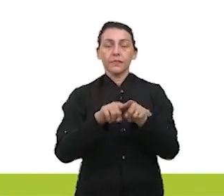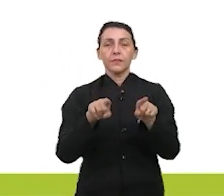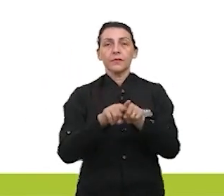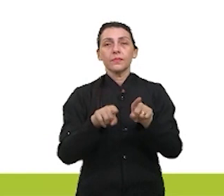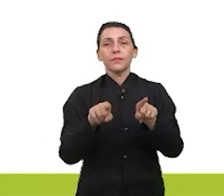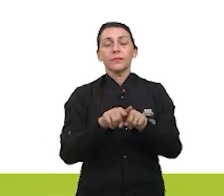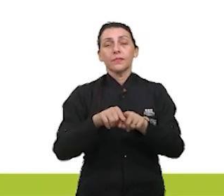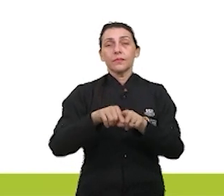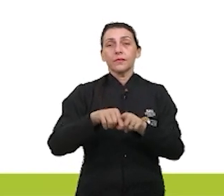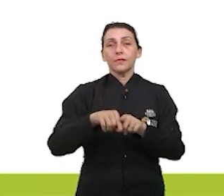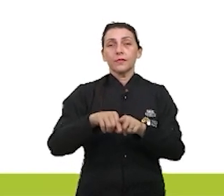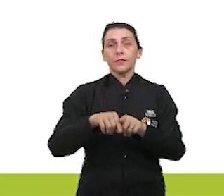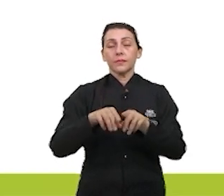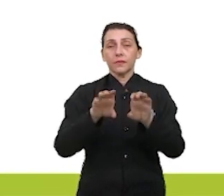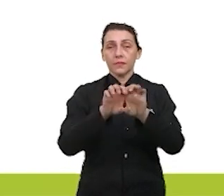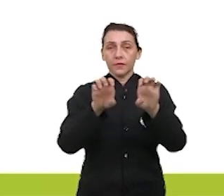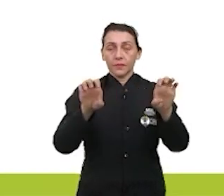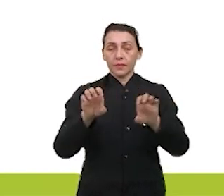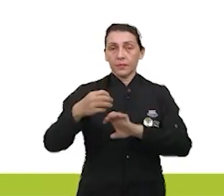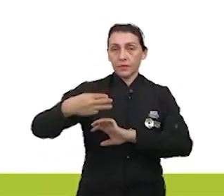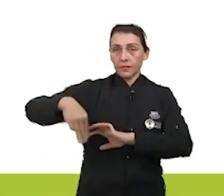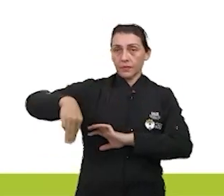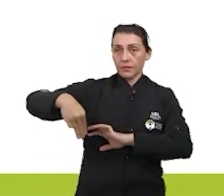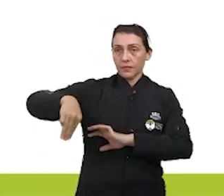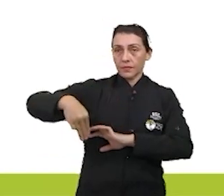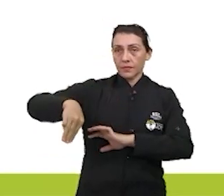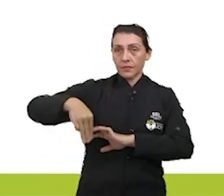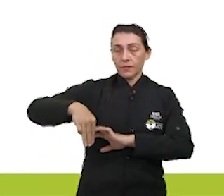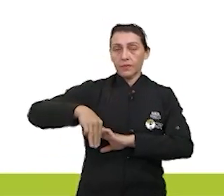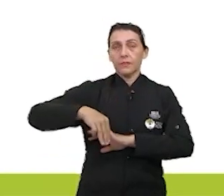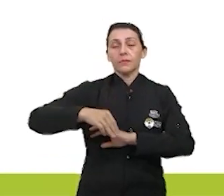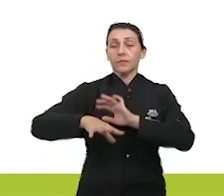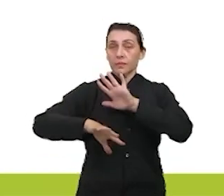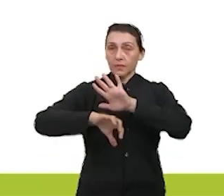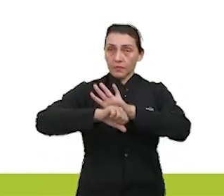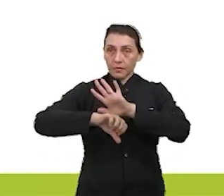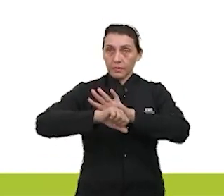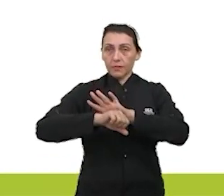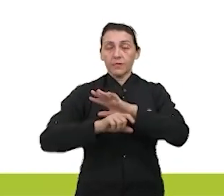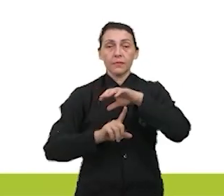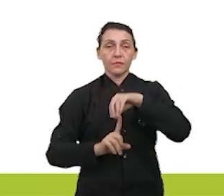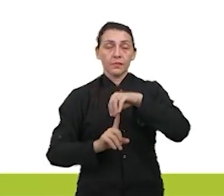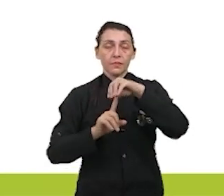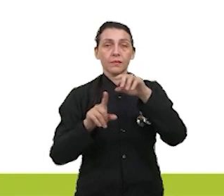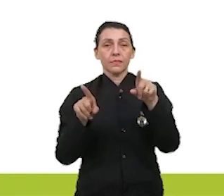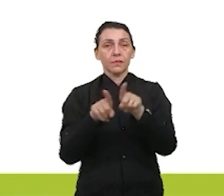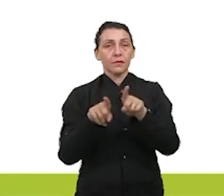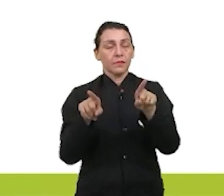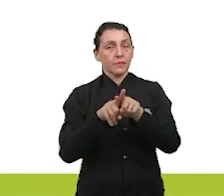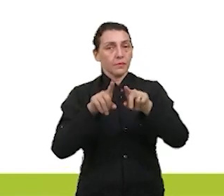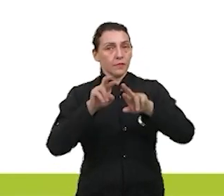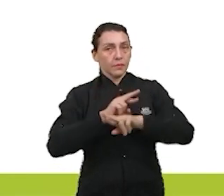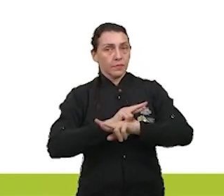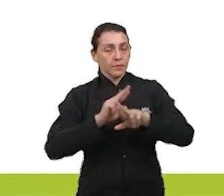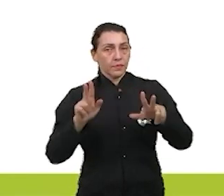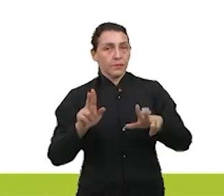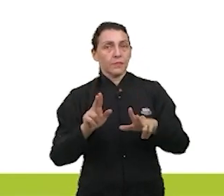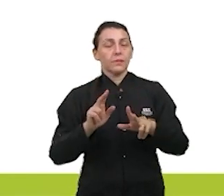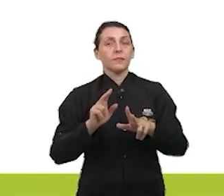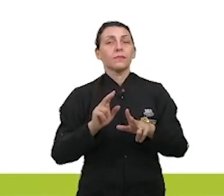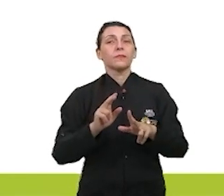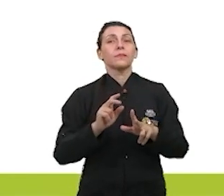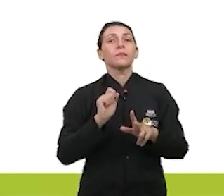expressão matemática para os receptores. A única também diferença é o